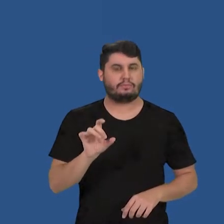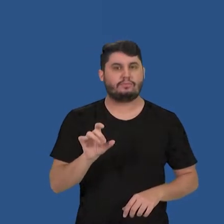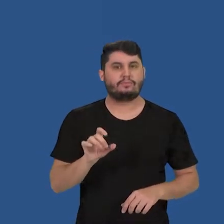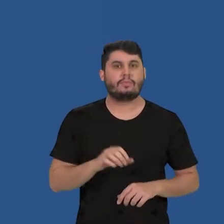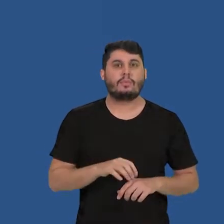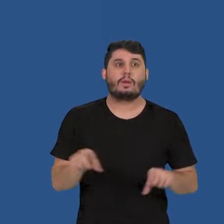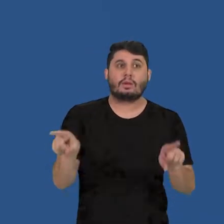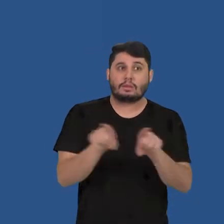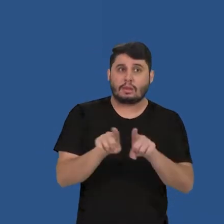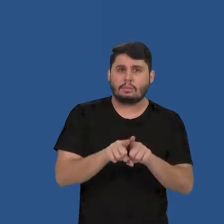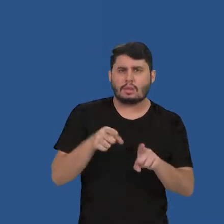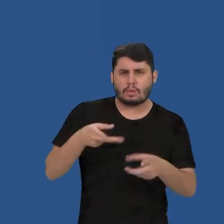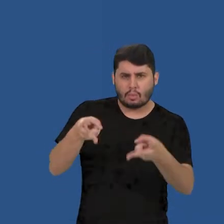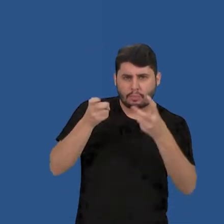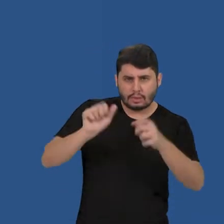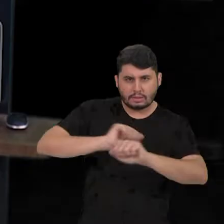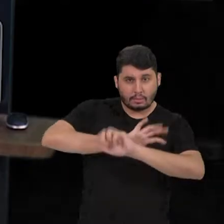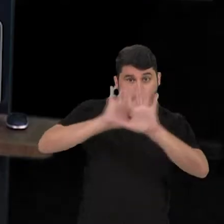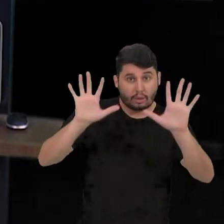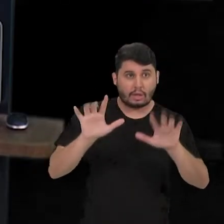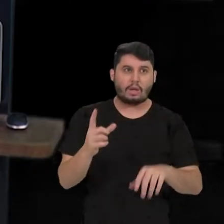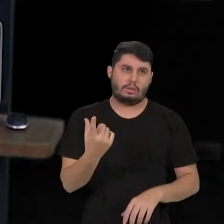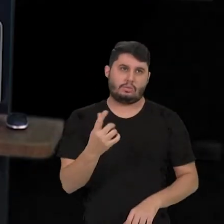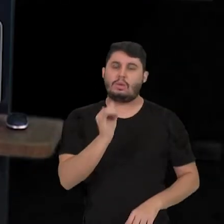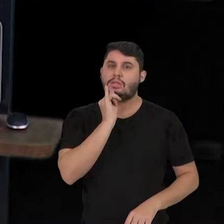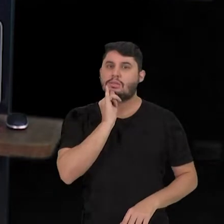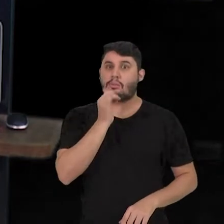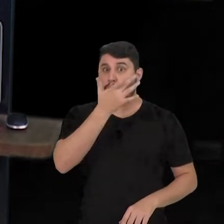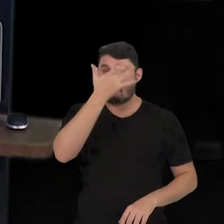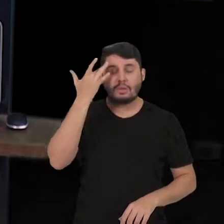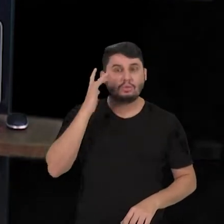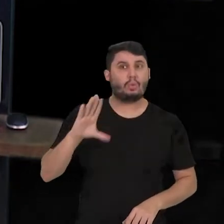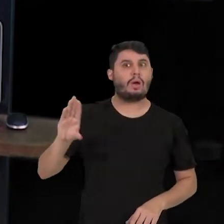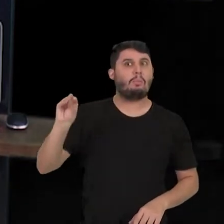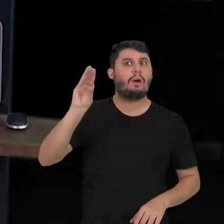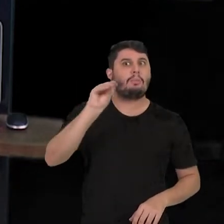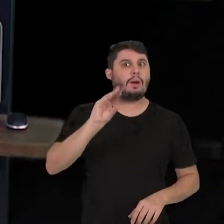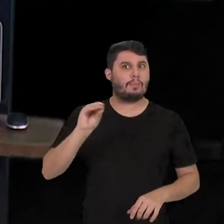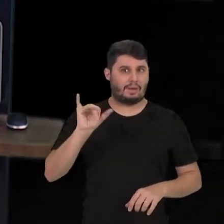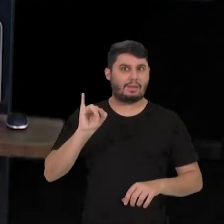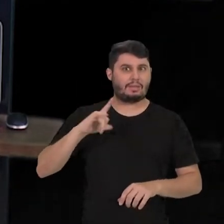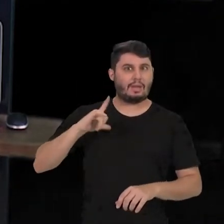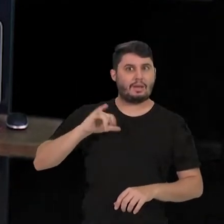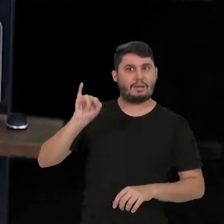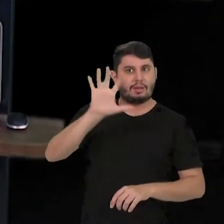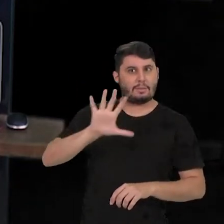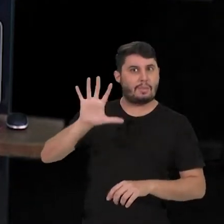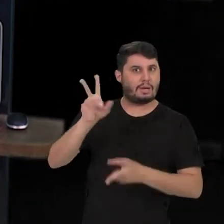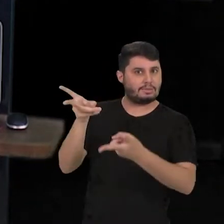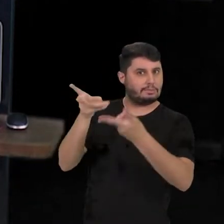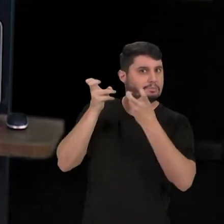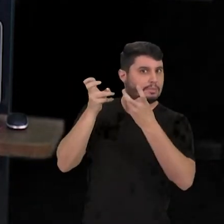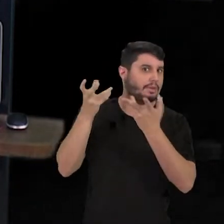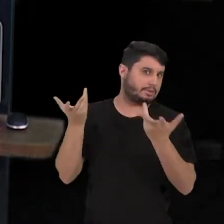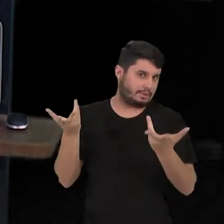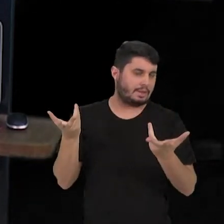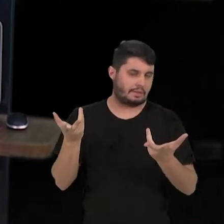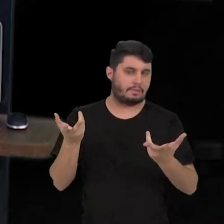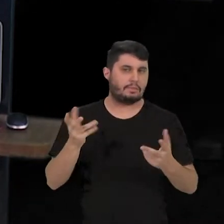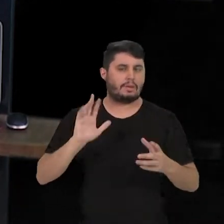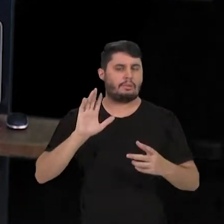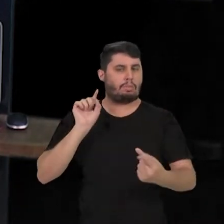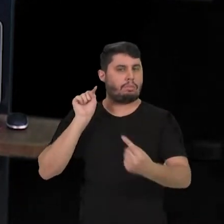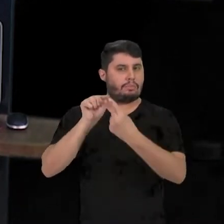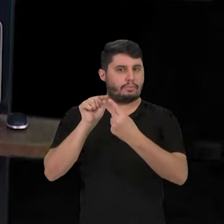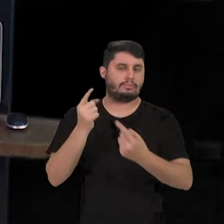vejo claramente que quem está falando é o primeiro cidadão aqui, porque a boca dele está aberta, né? Está em movimento. Quem desenha isso, profissional, sabe passar essa mensagem